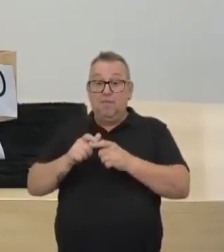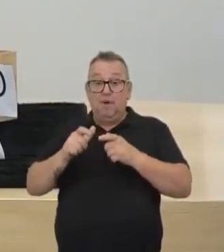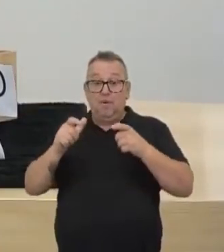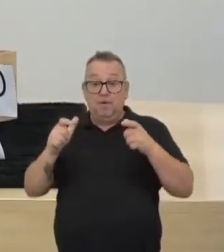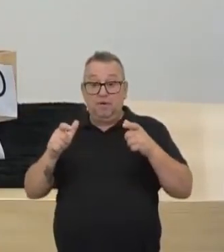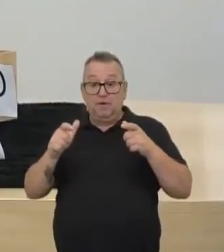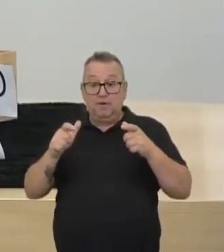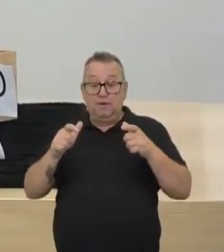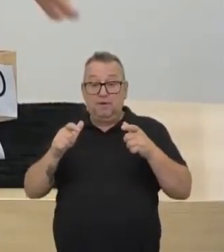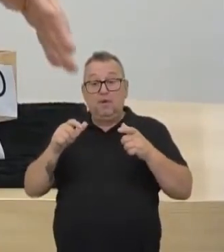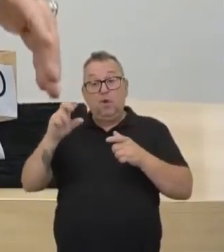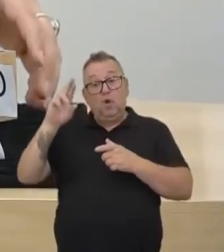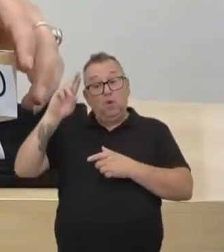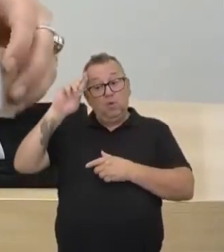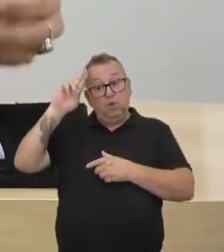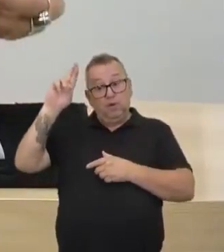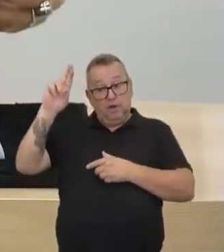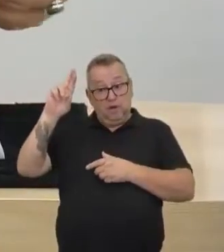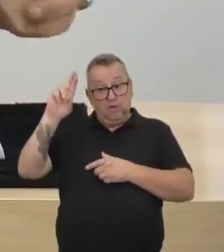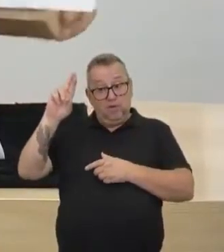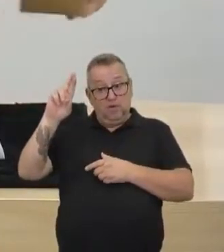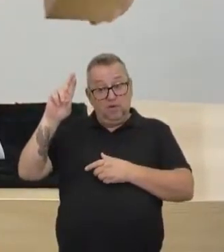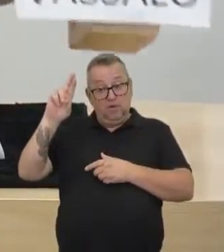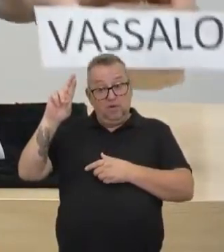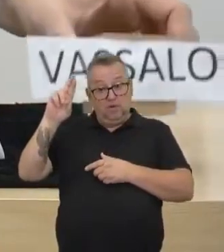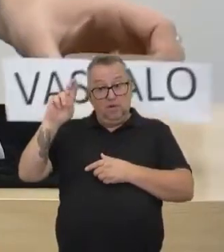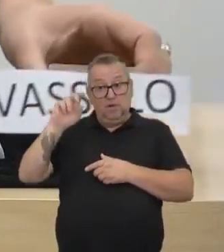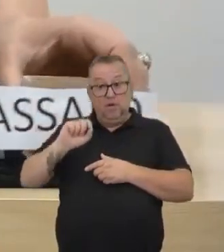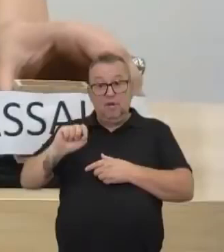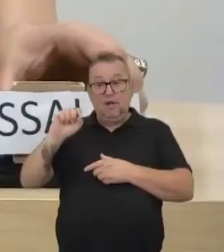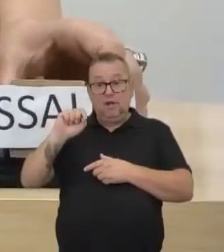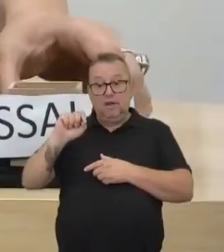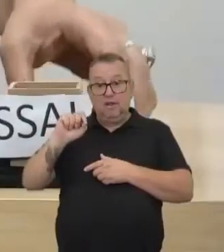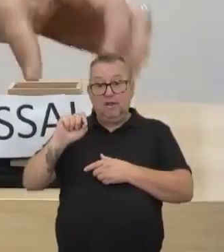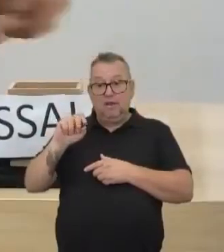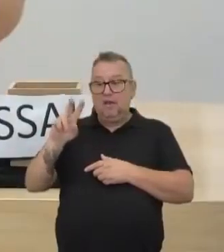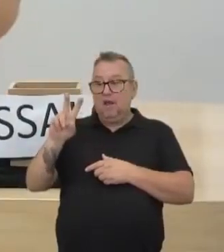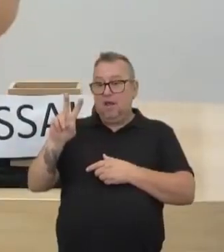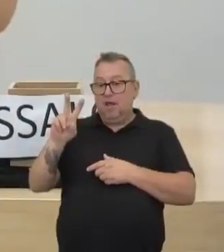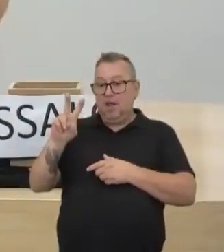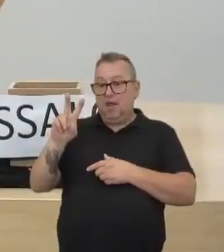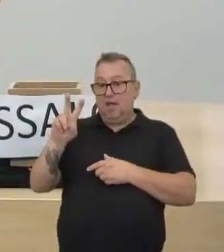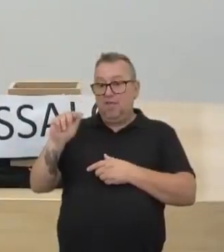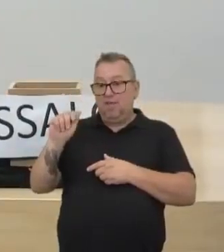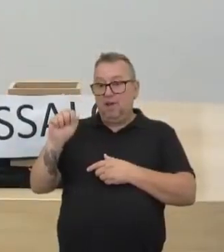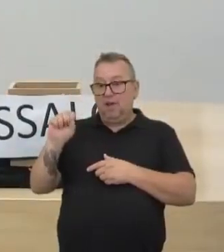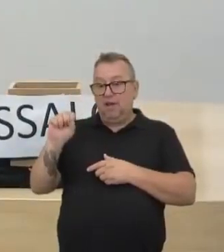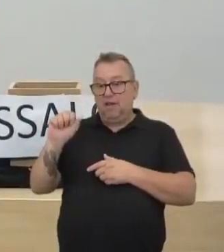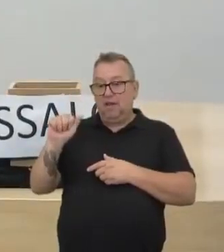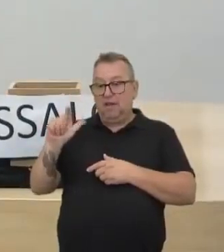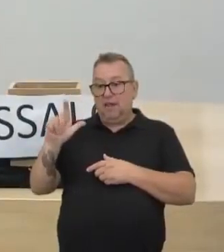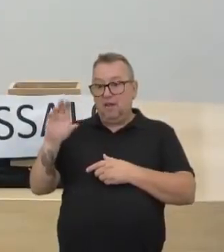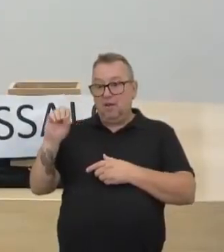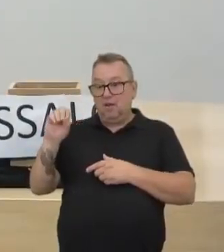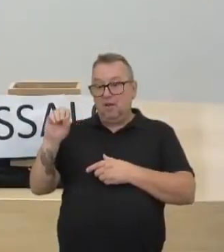o senhorio em relação aos sistemas semelhantes. Quem é o senhorio? É o vassalo e o suzerano,